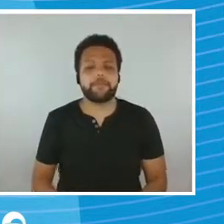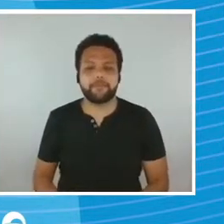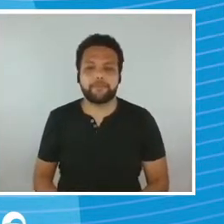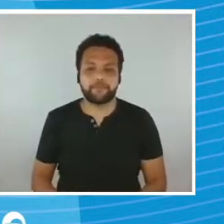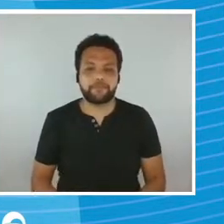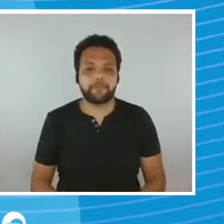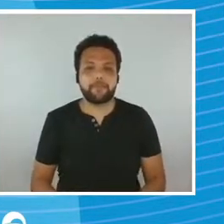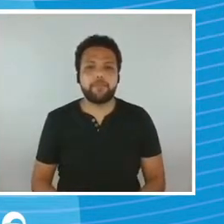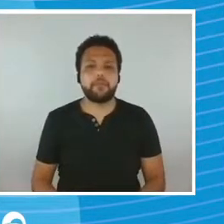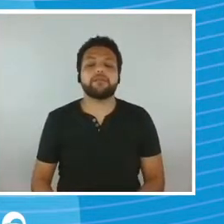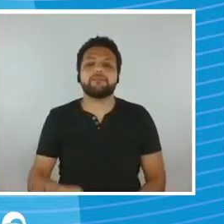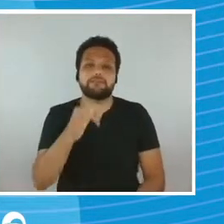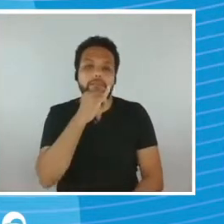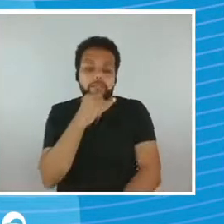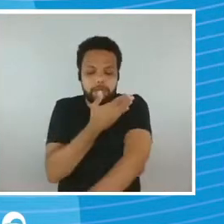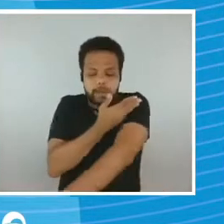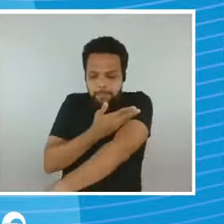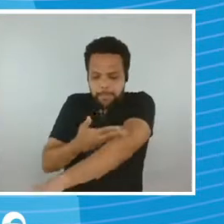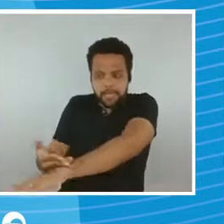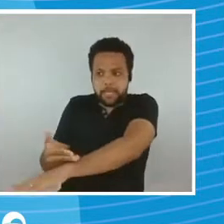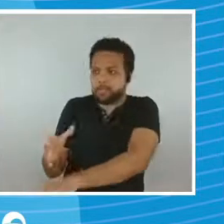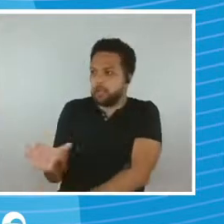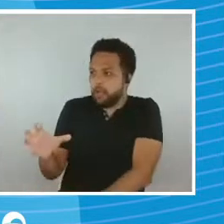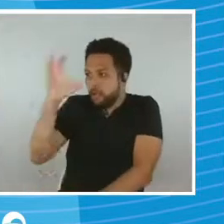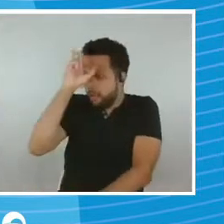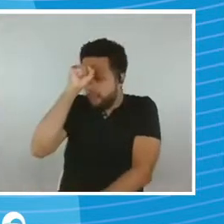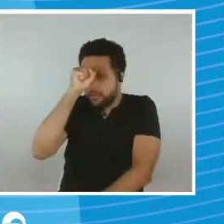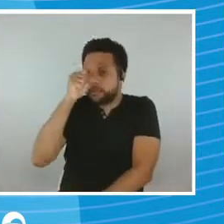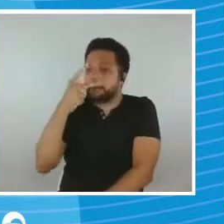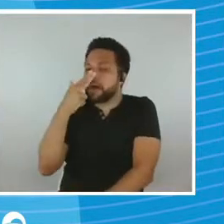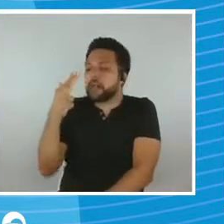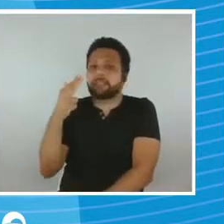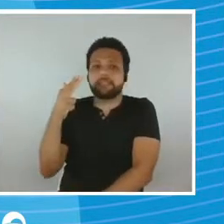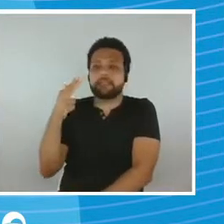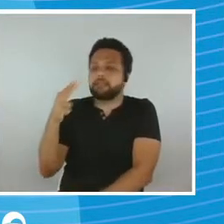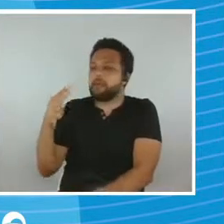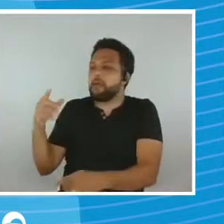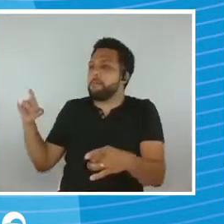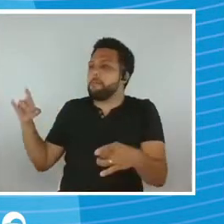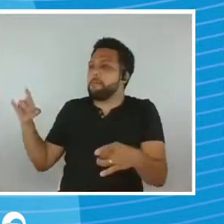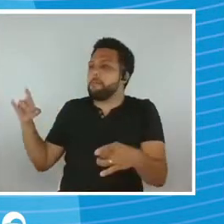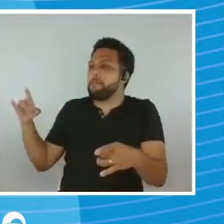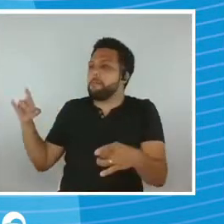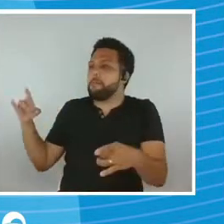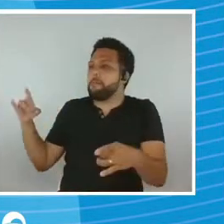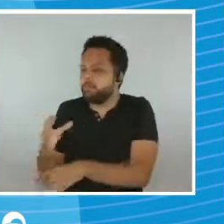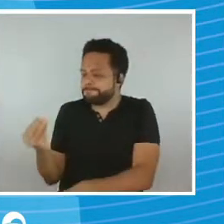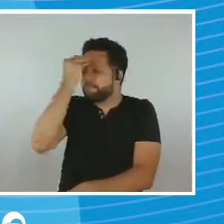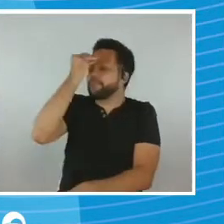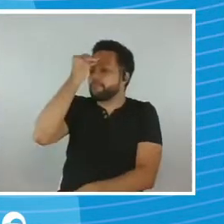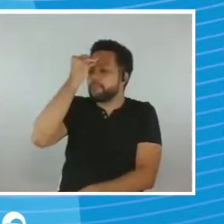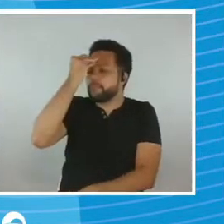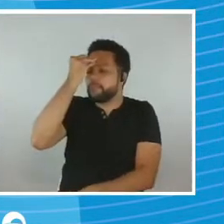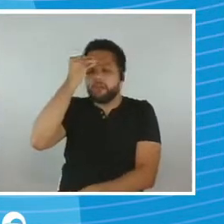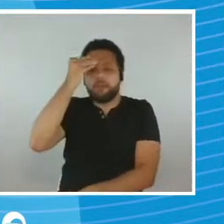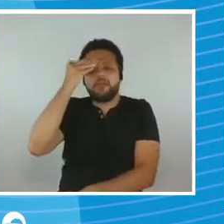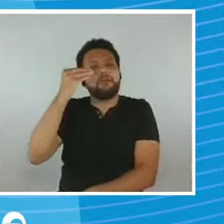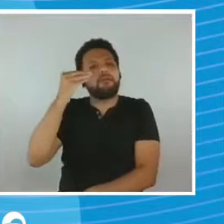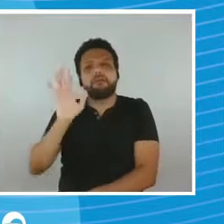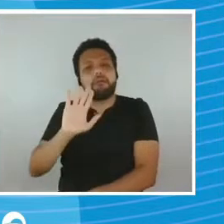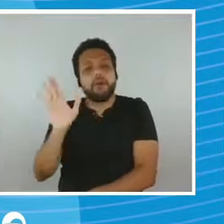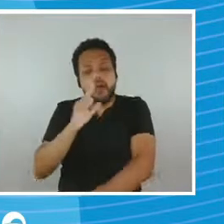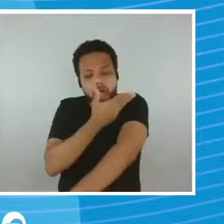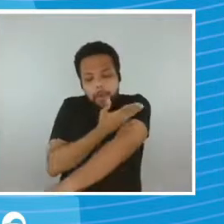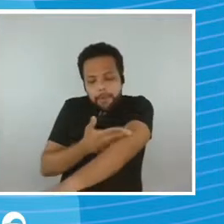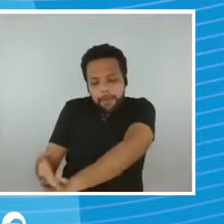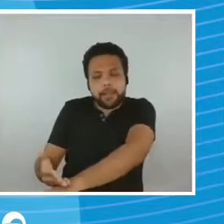produto completo e complexo no fim do percurso pedagógico do aluno, do percurso acadêmico do aluno. Uma habilidade é construída ao